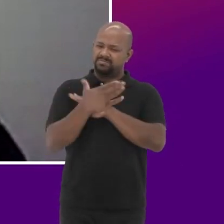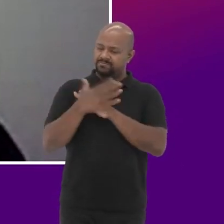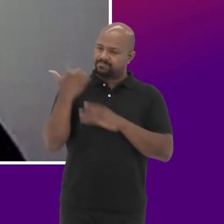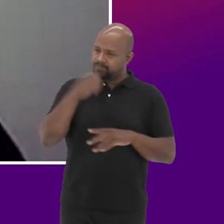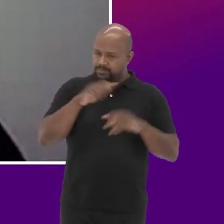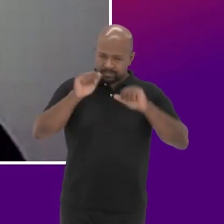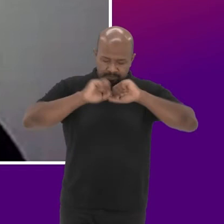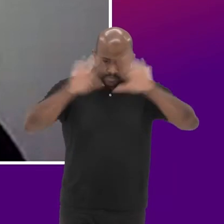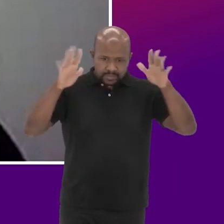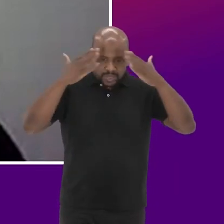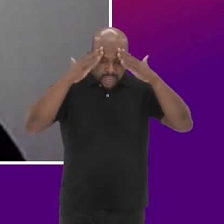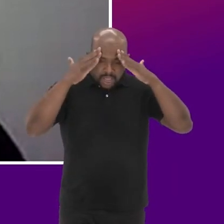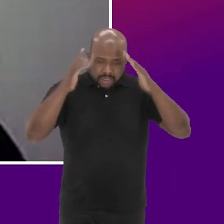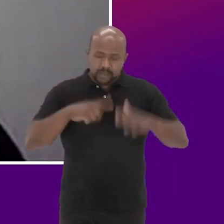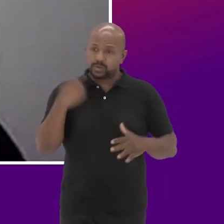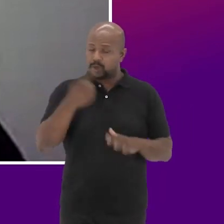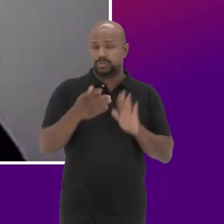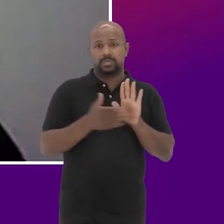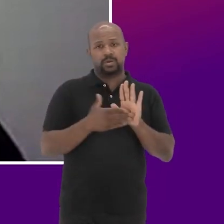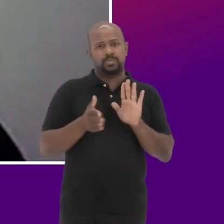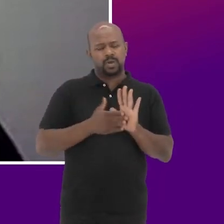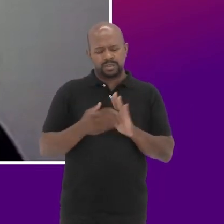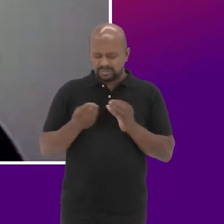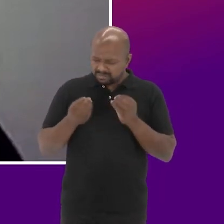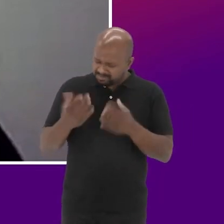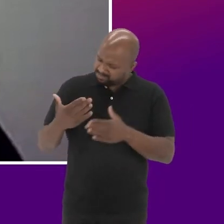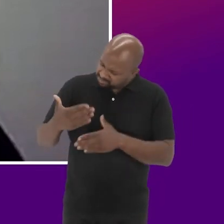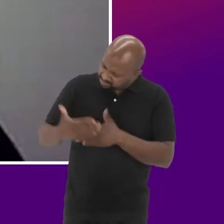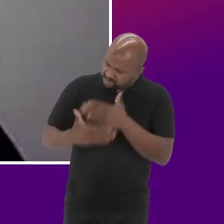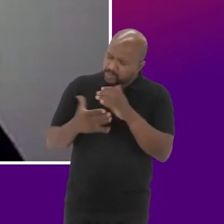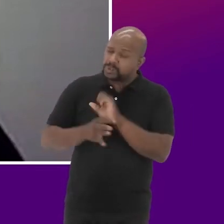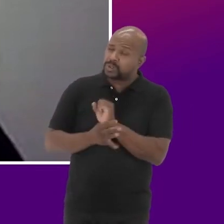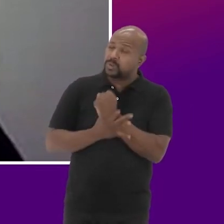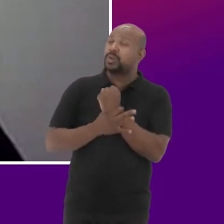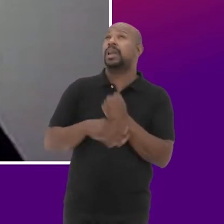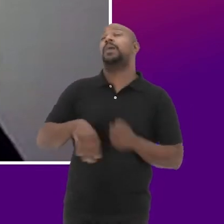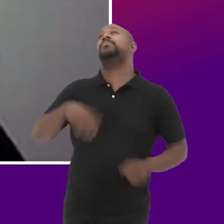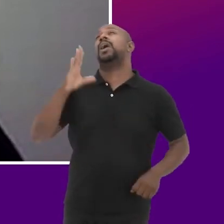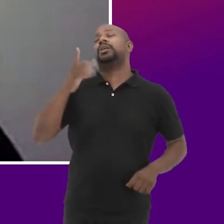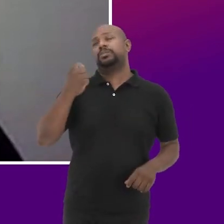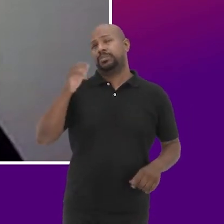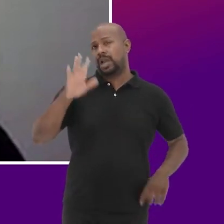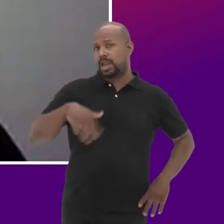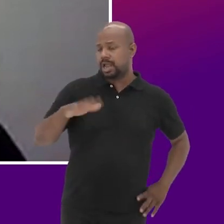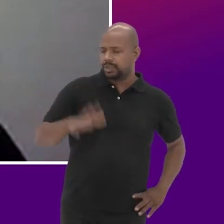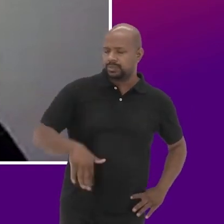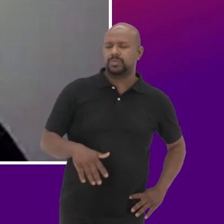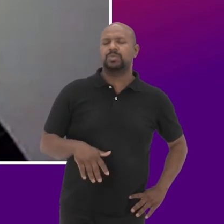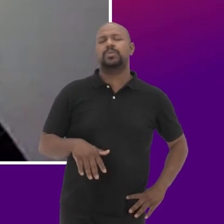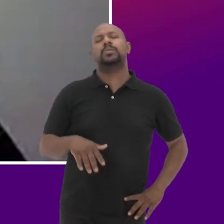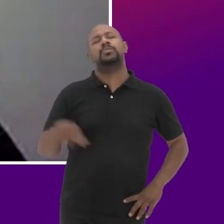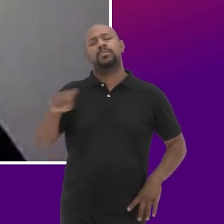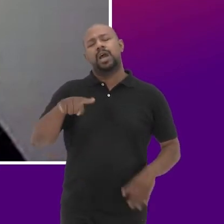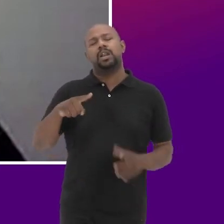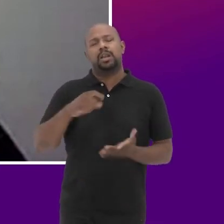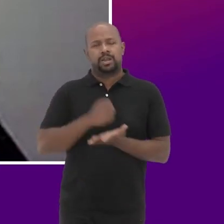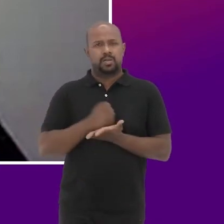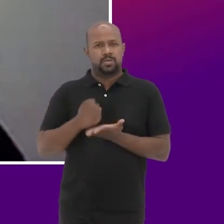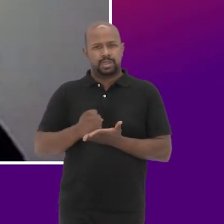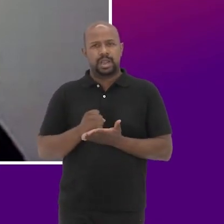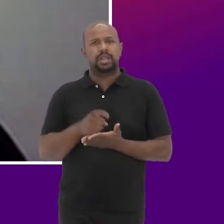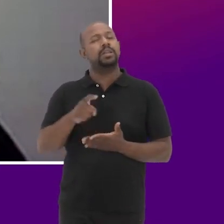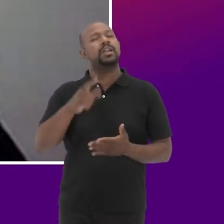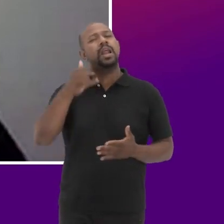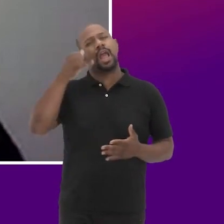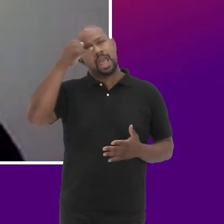atenderam, que entenderam o nosso propósito da construção de um seguro que ele é mais barato para o tomador,